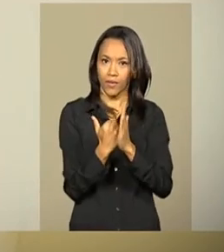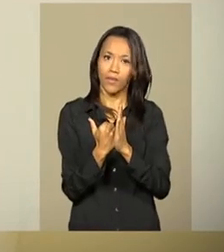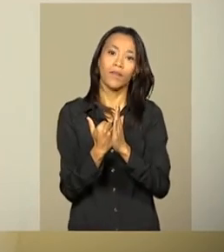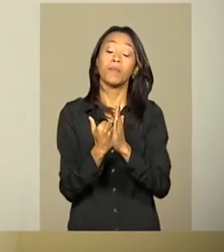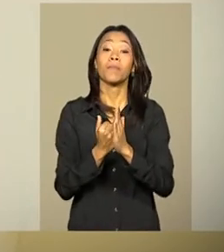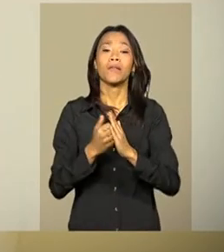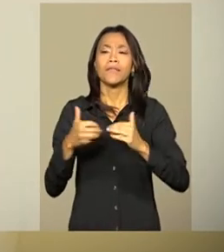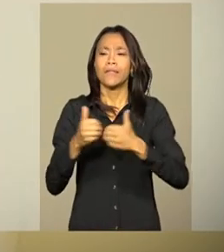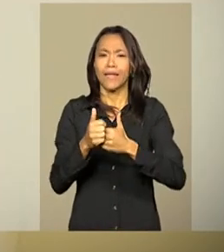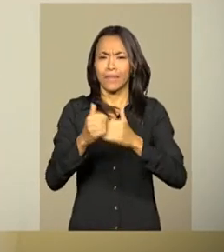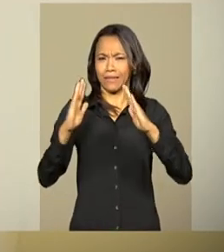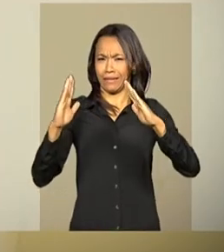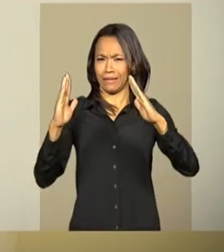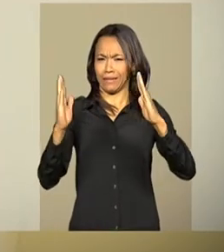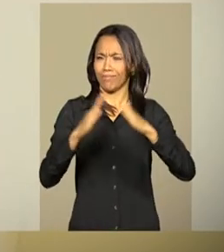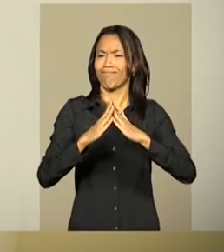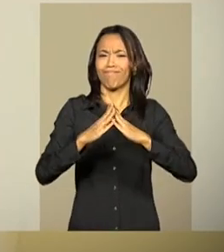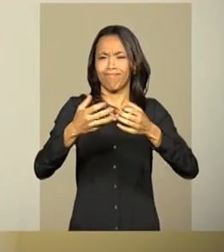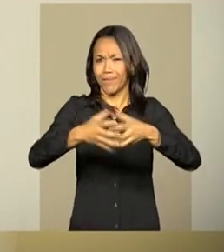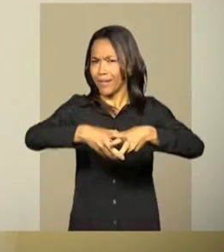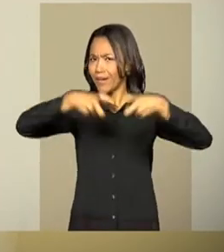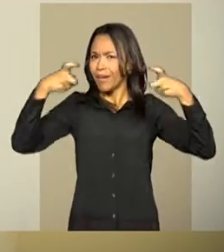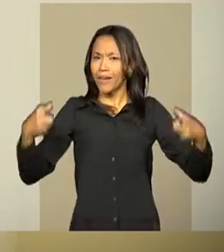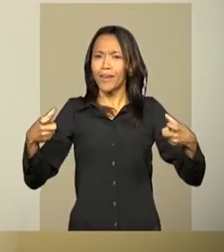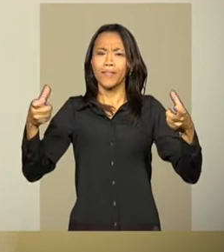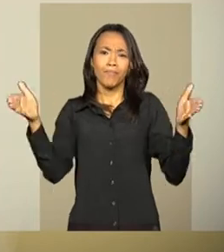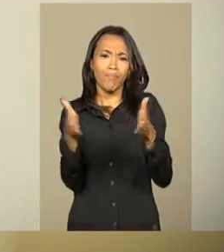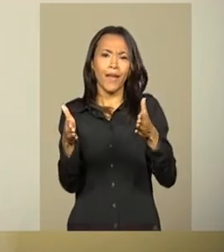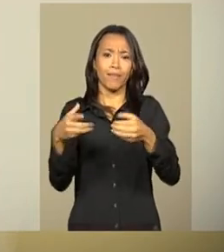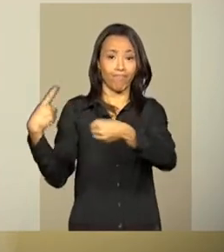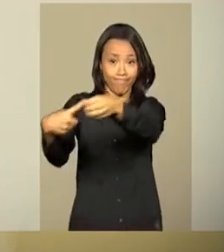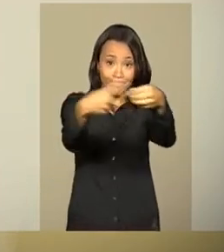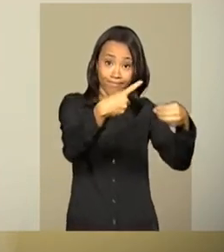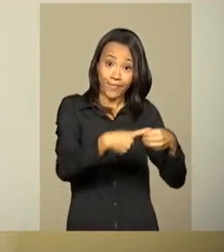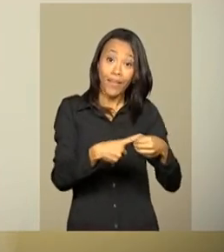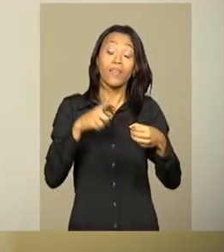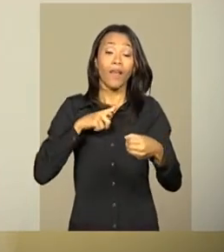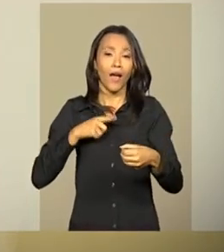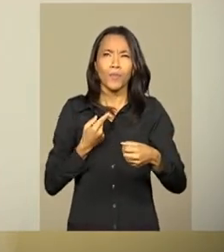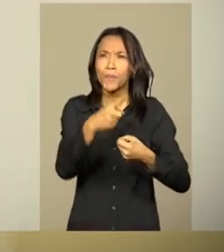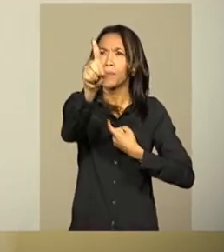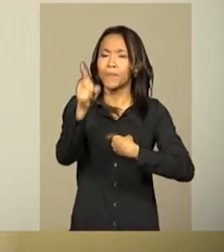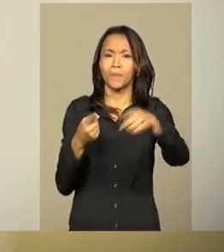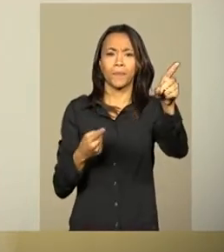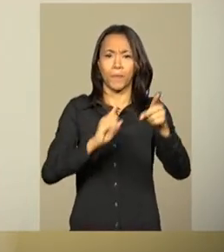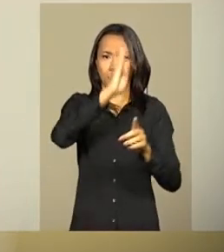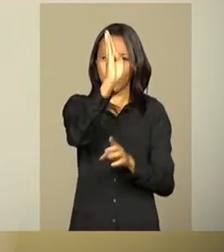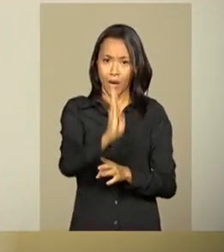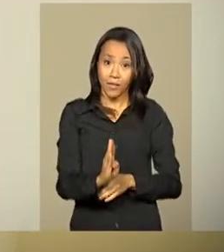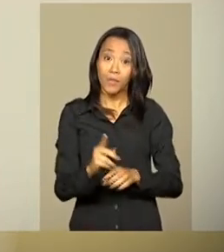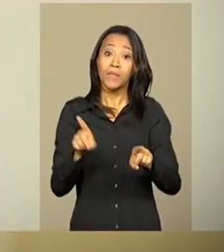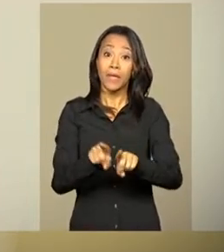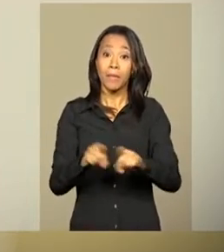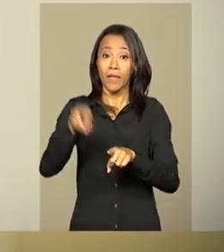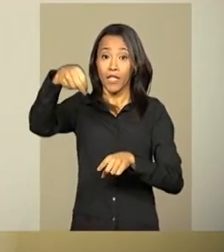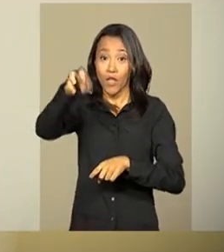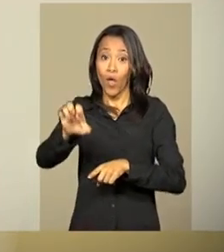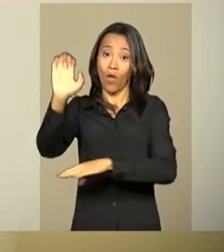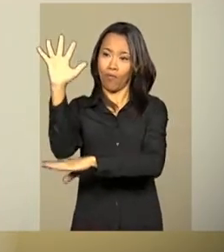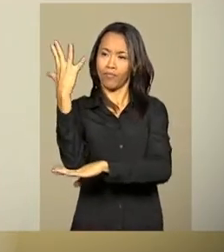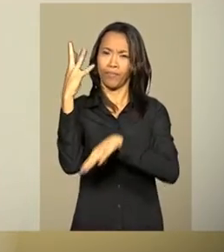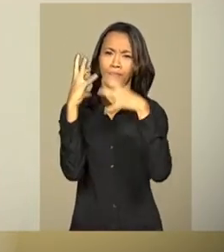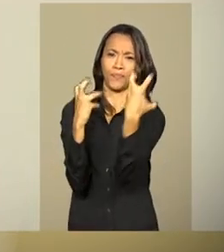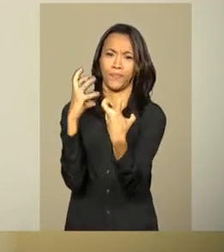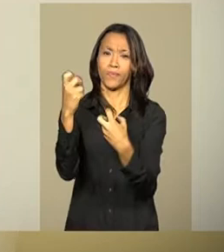nas periferias das grandes e das médias cidades Eles estão no interior do nosso país no semiárido do Nordeste